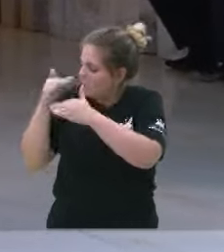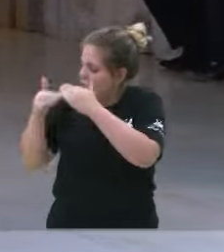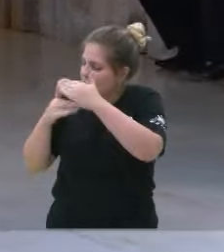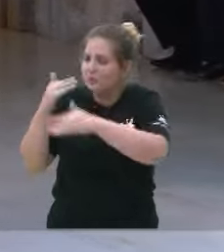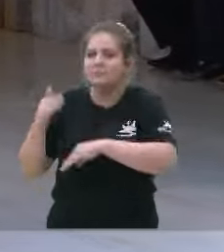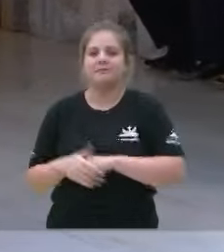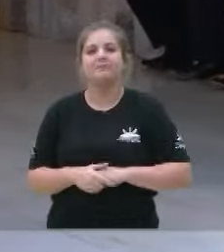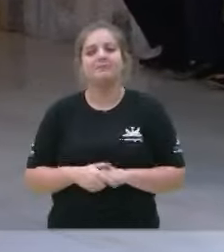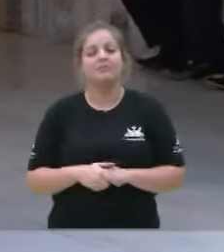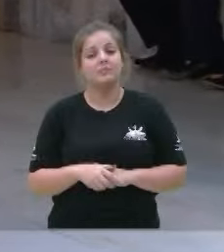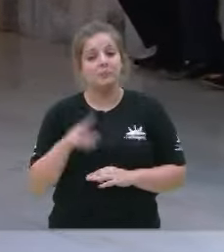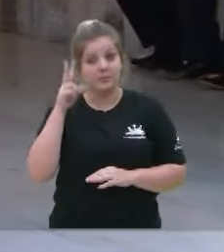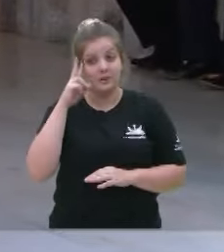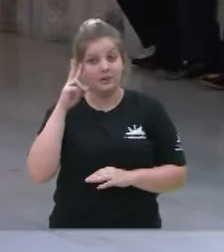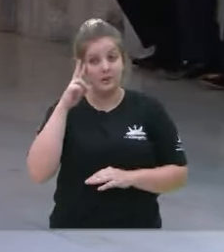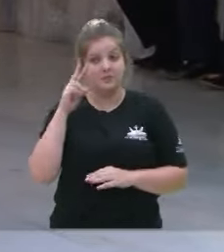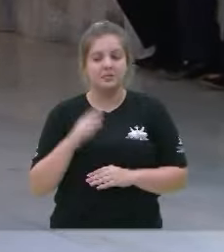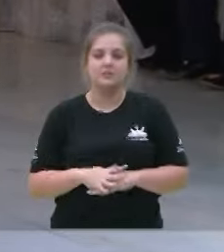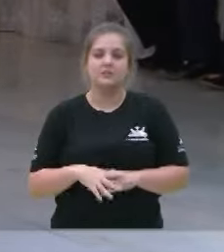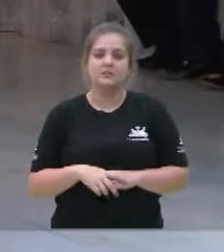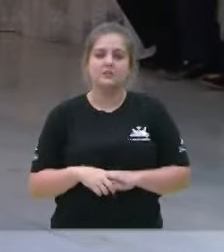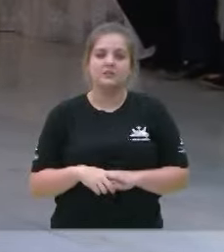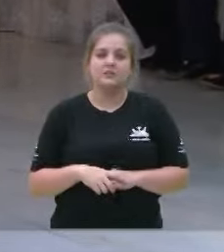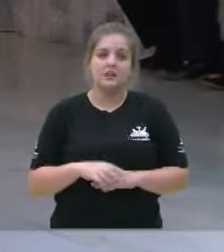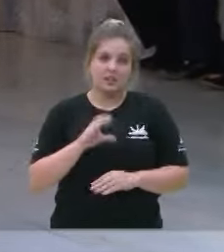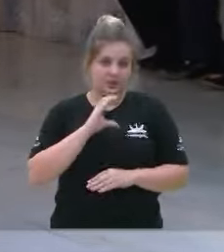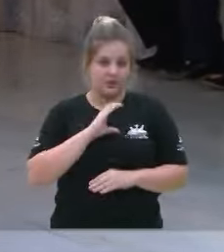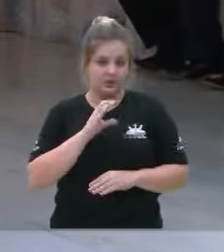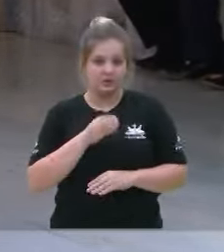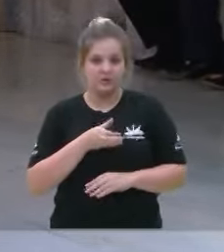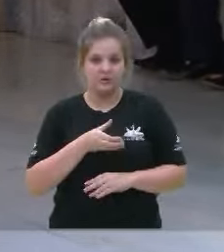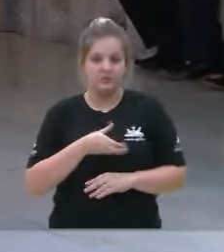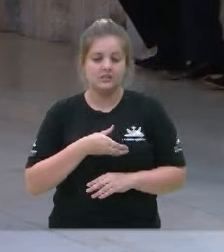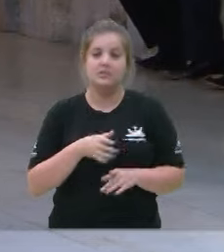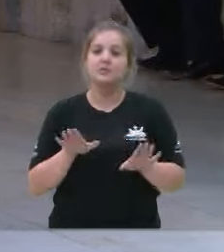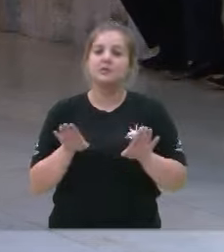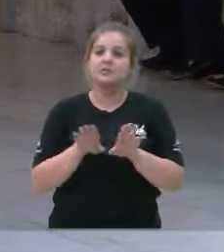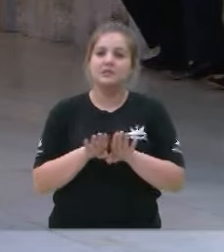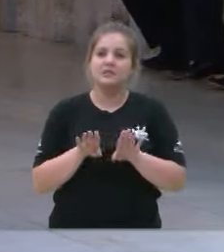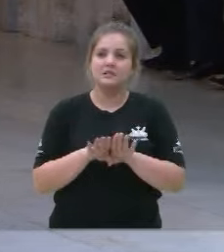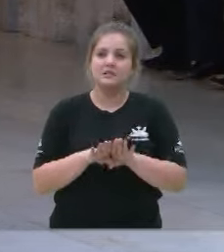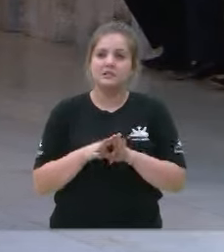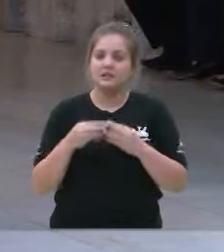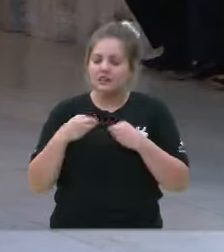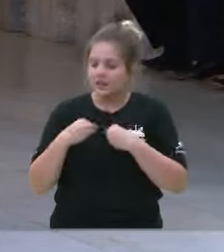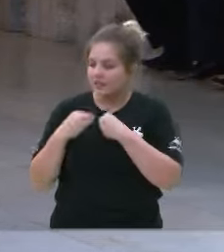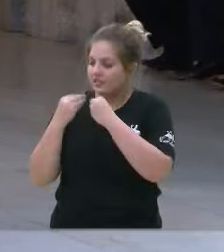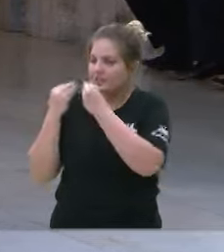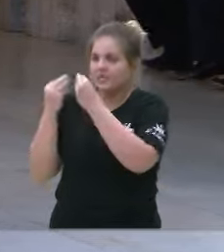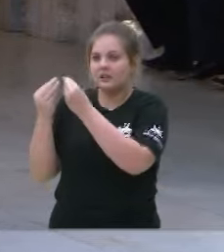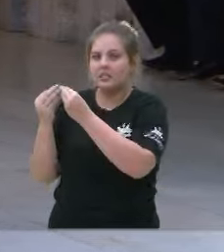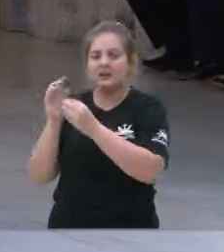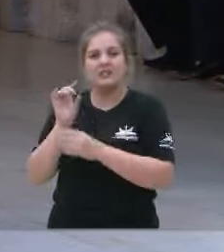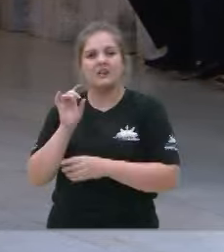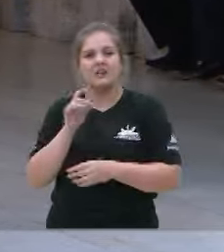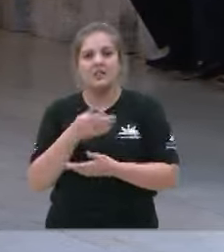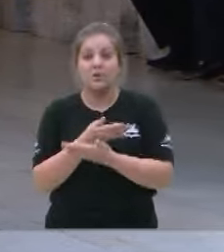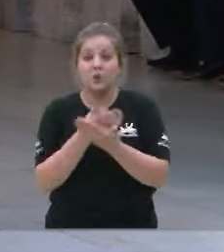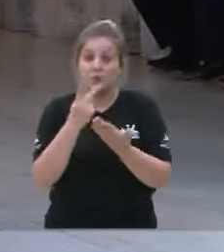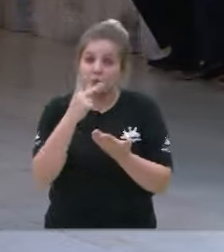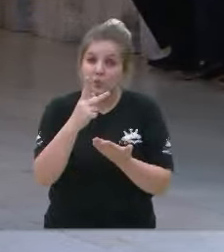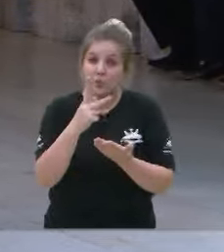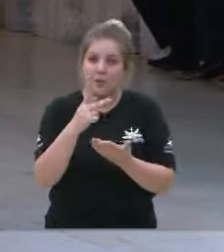e lembremos que tanto a conversão como esta entrega ela é sua